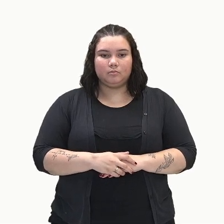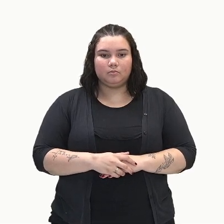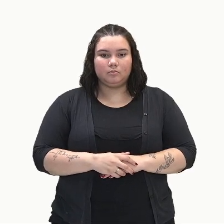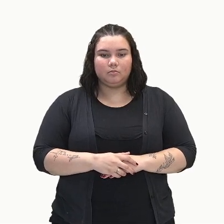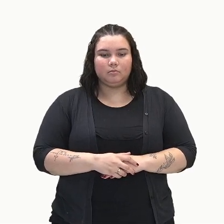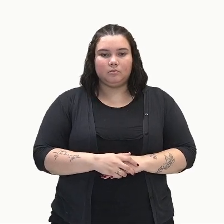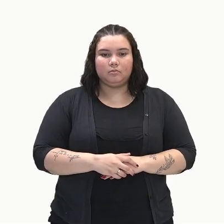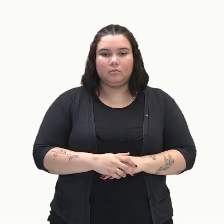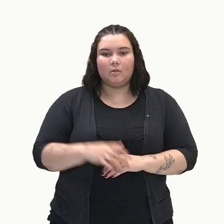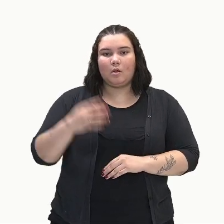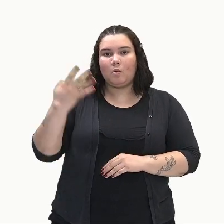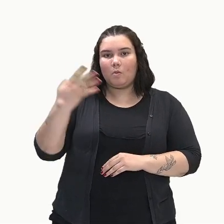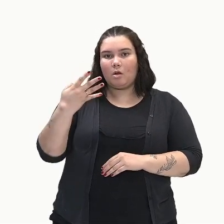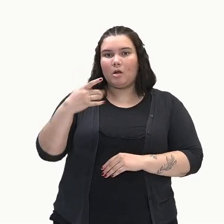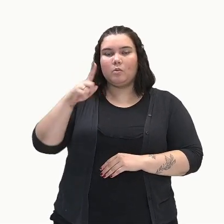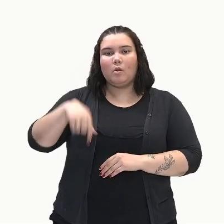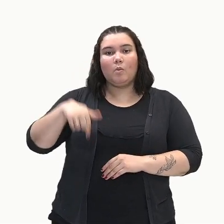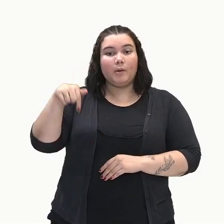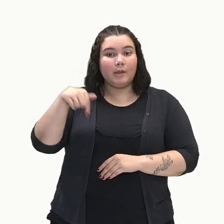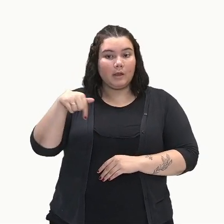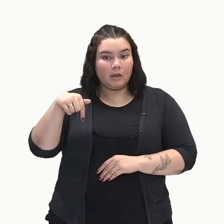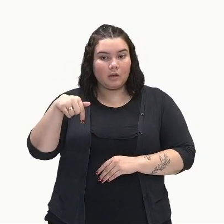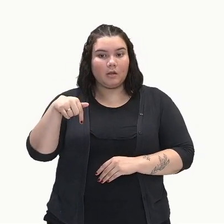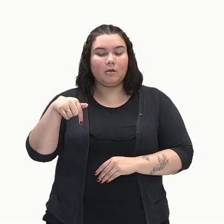4 é a minha razão.